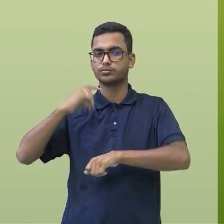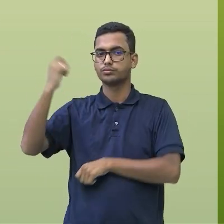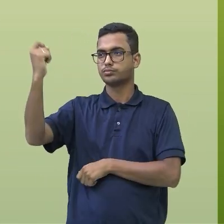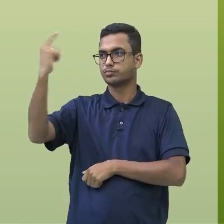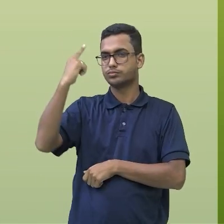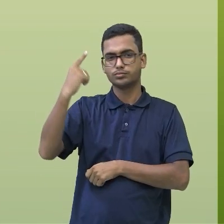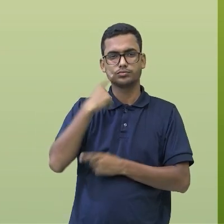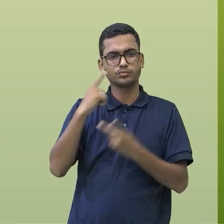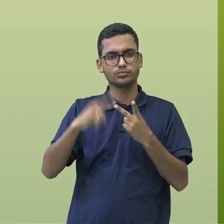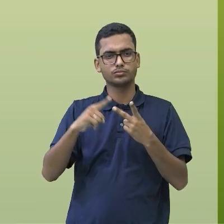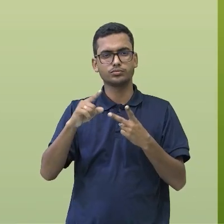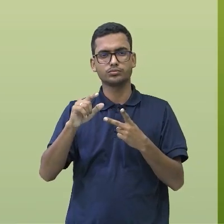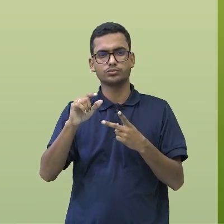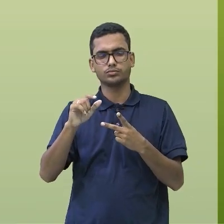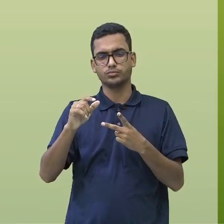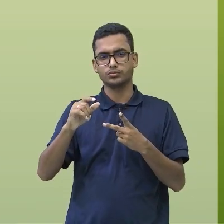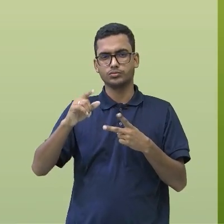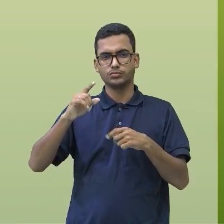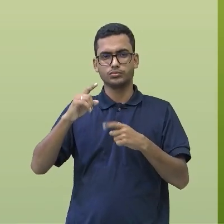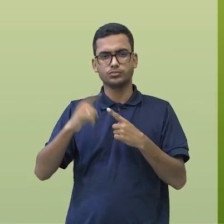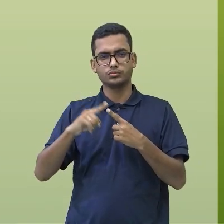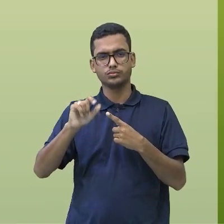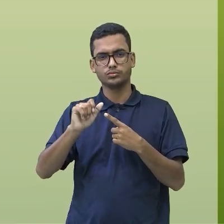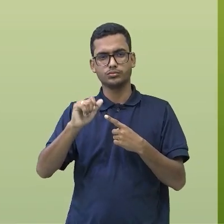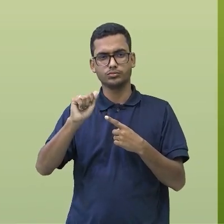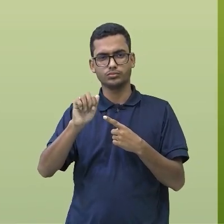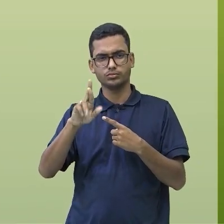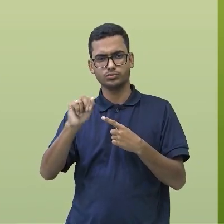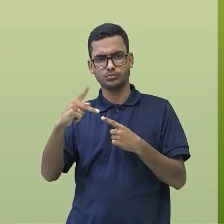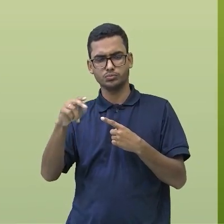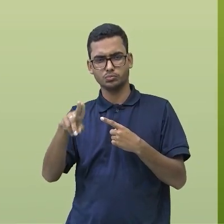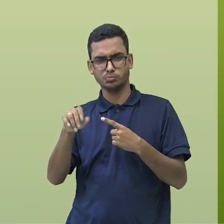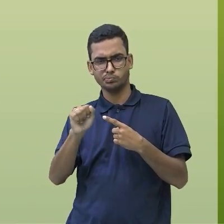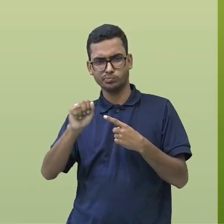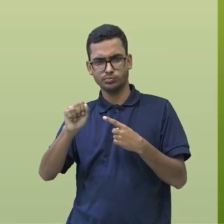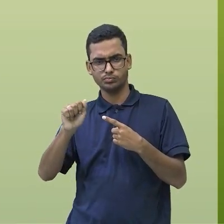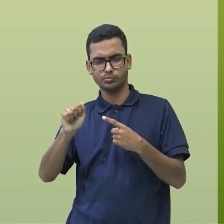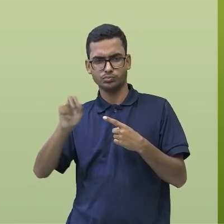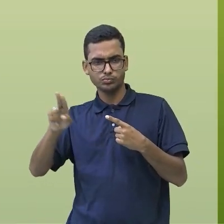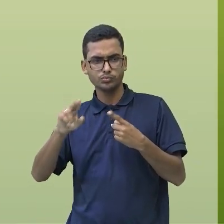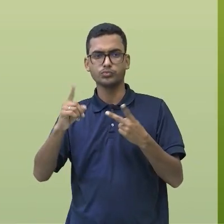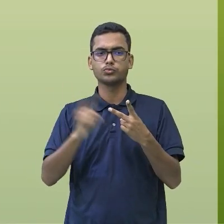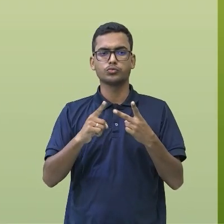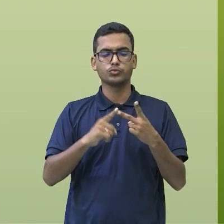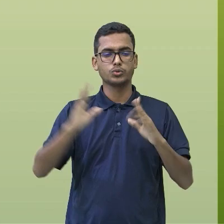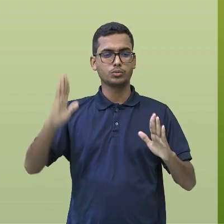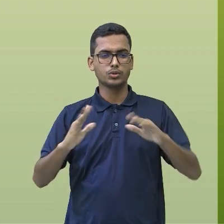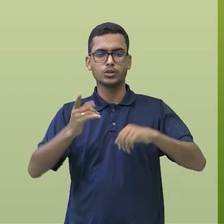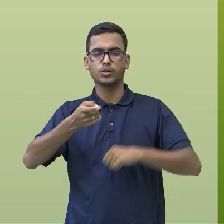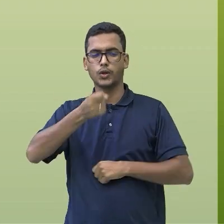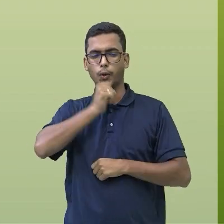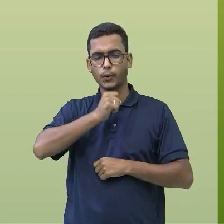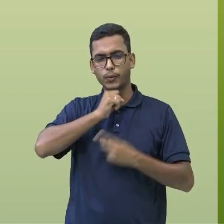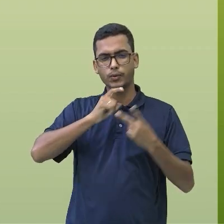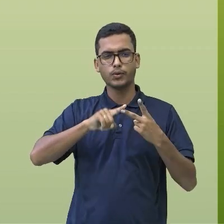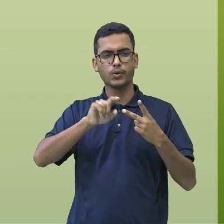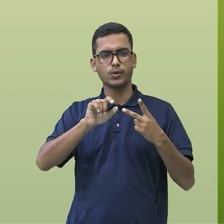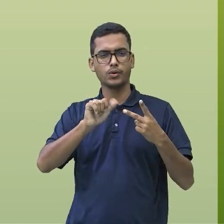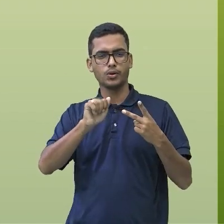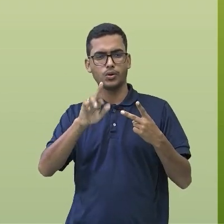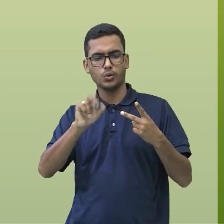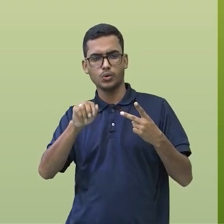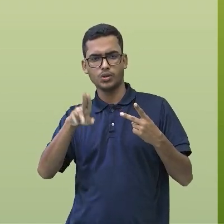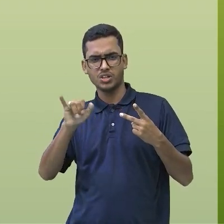Arapiau, e Tempo Velho, Araimã. O Tempo Novo correspondia à primavera e verão, e o